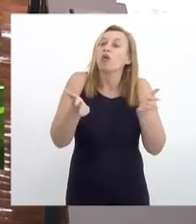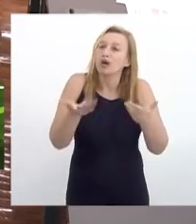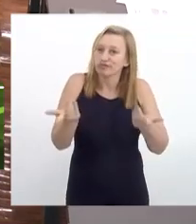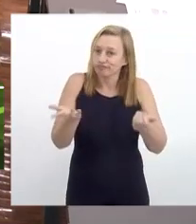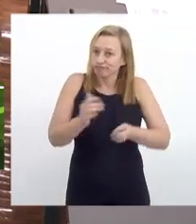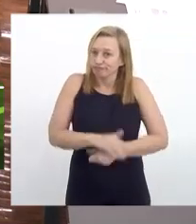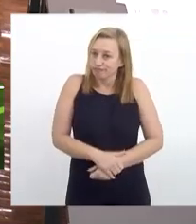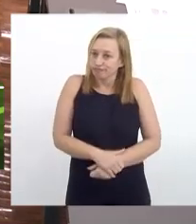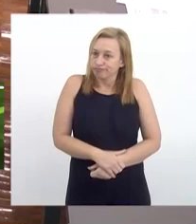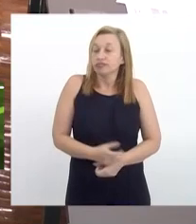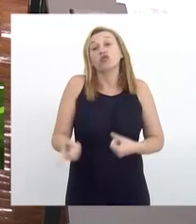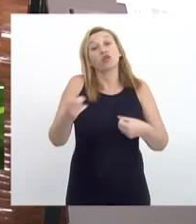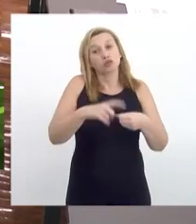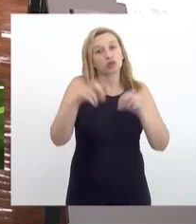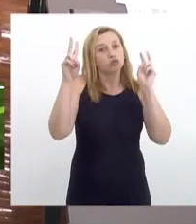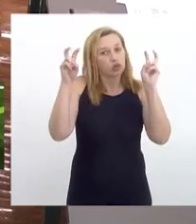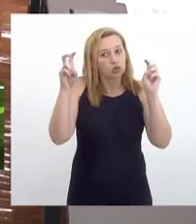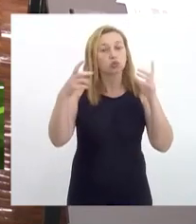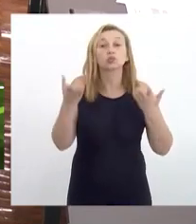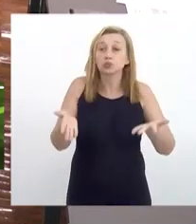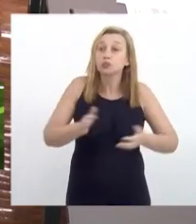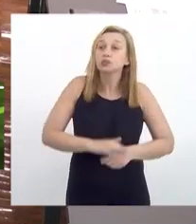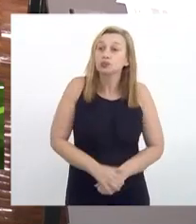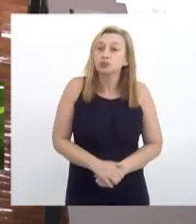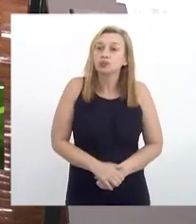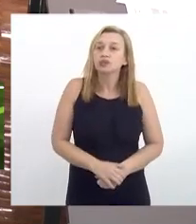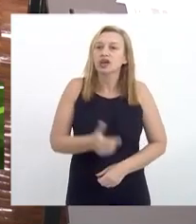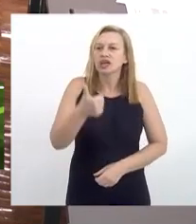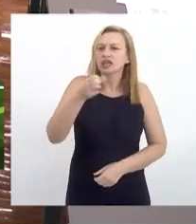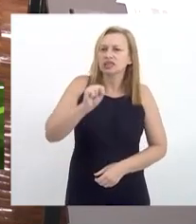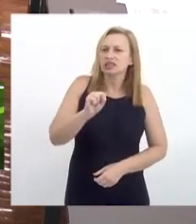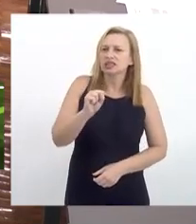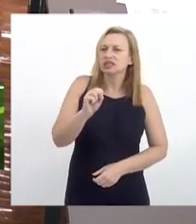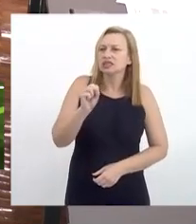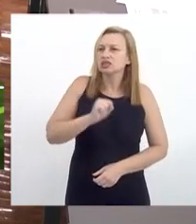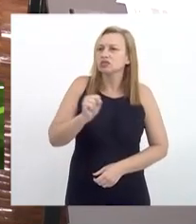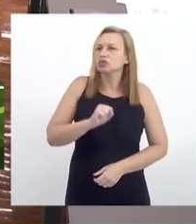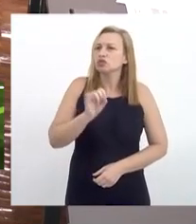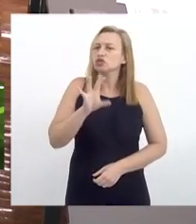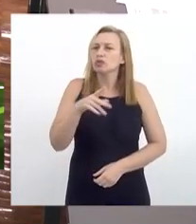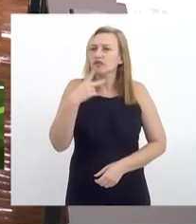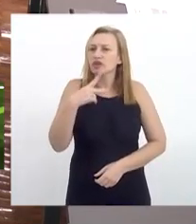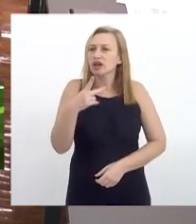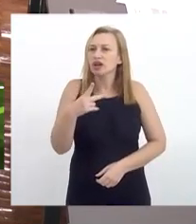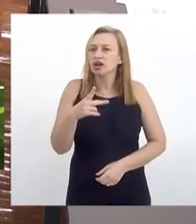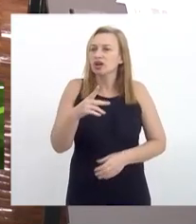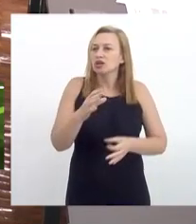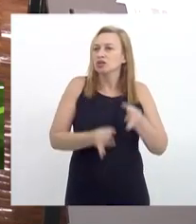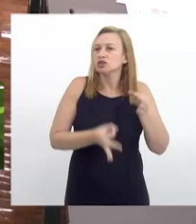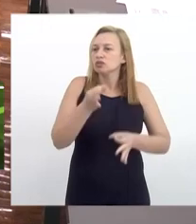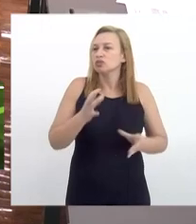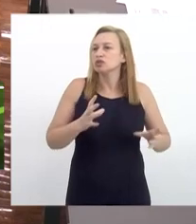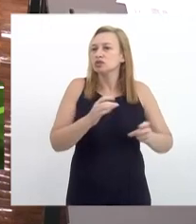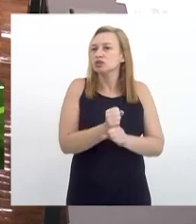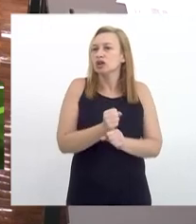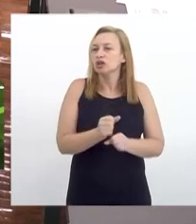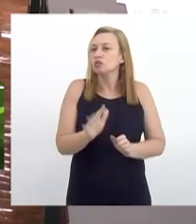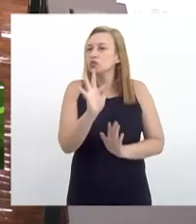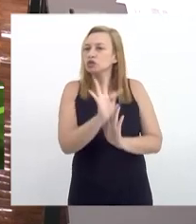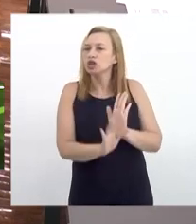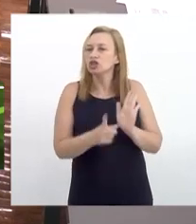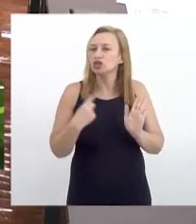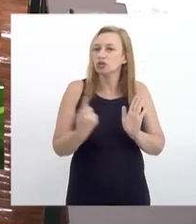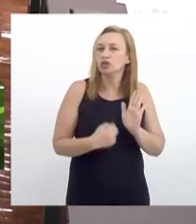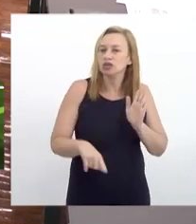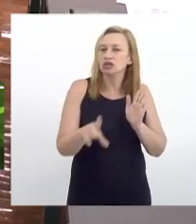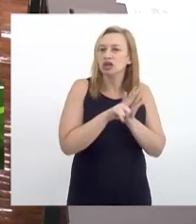voltamos ainda na questão do Presidente 30 segundos só para esgotar um tema no Tribunal de Contas se entrar no texto da nossa lei que